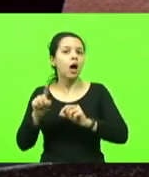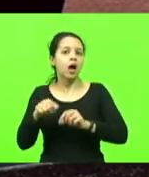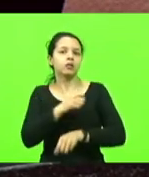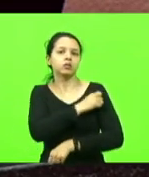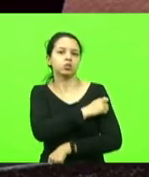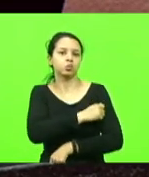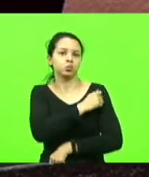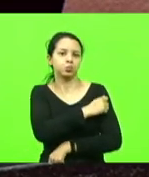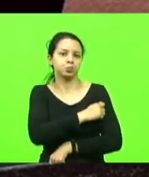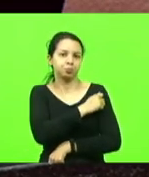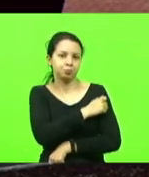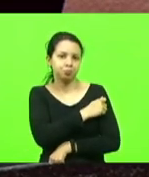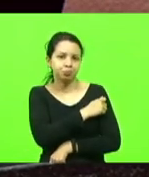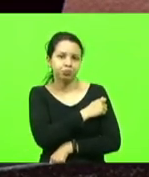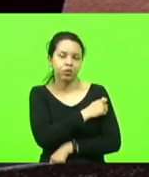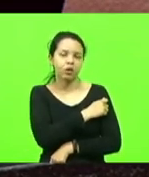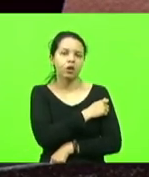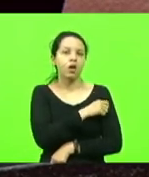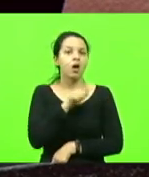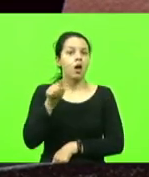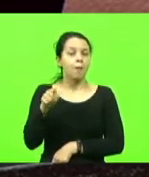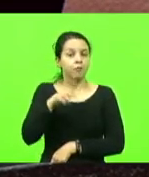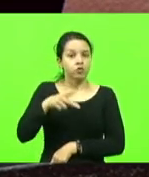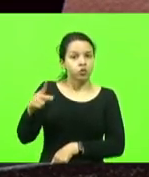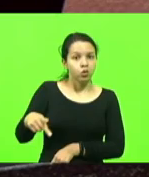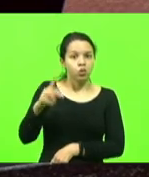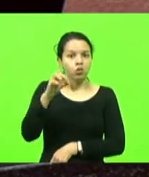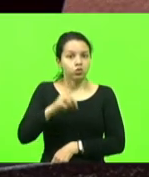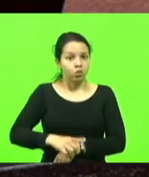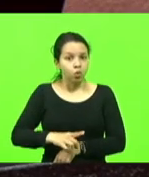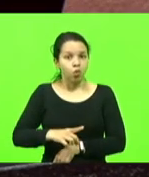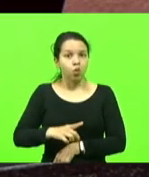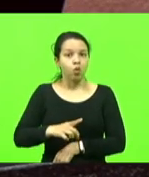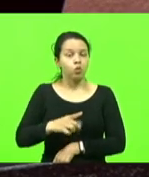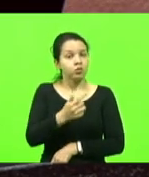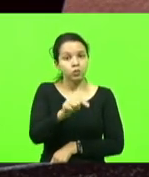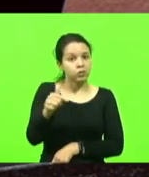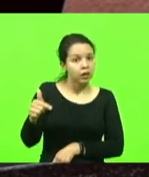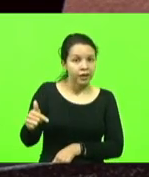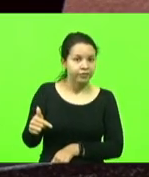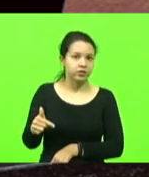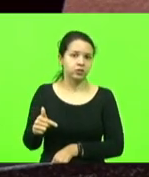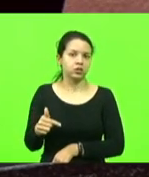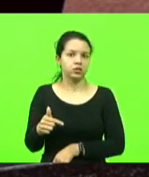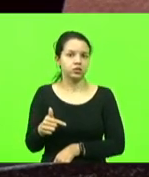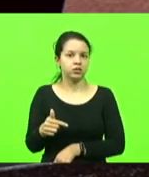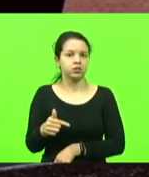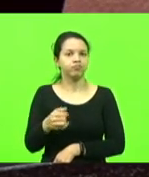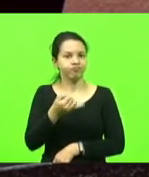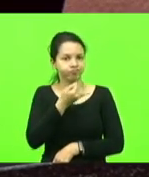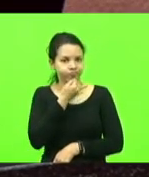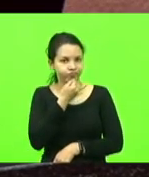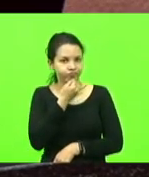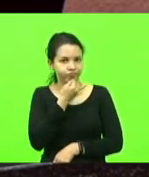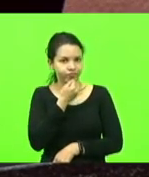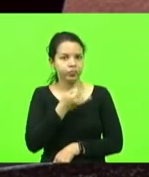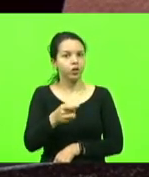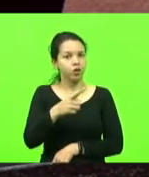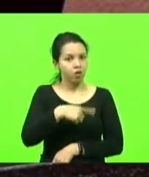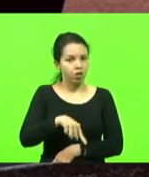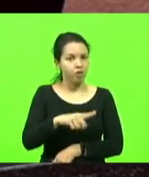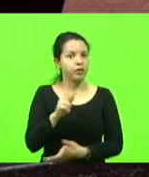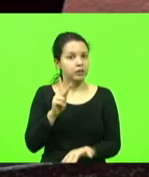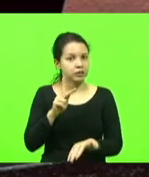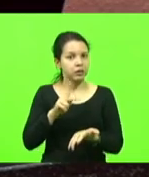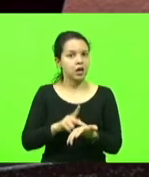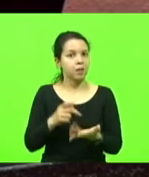O professor não teve, o diretor não teve, o reitor não teve. Então, é lamentável isso. E, de fato, tem que se haver